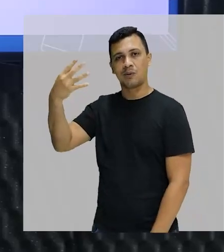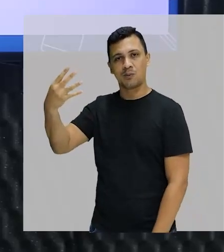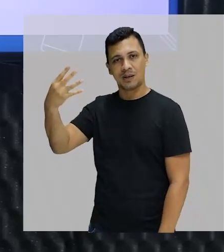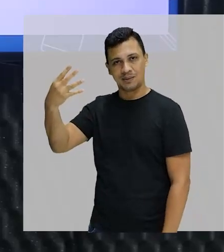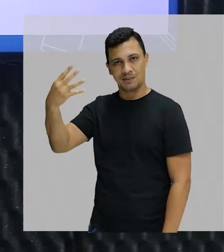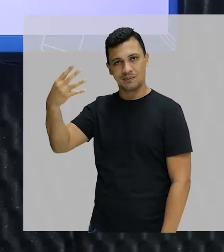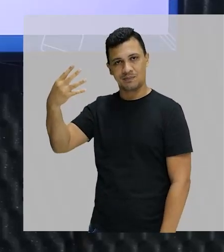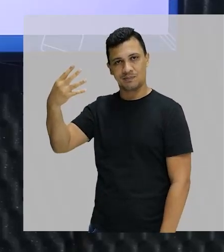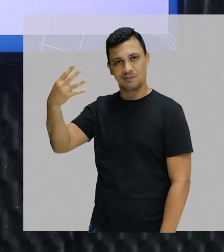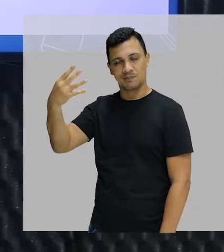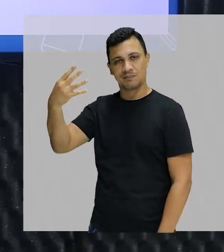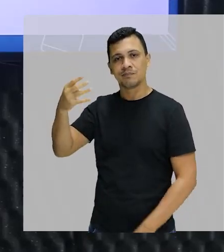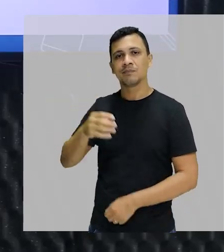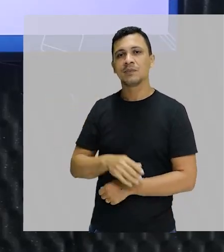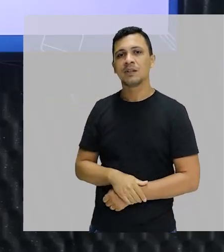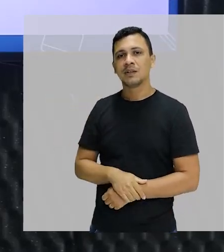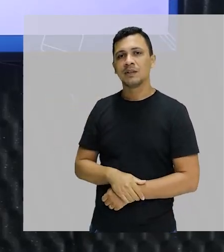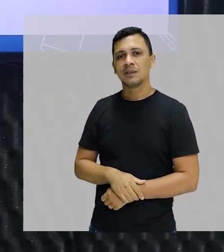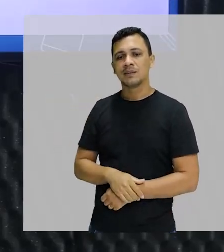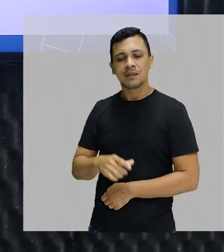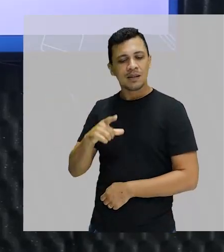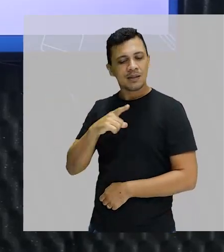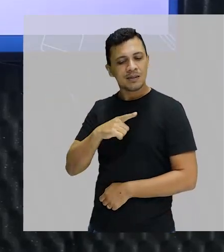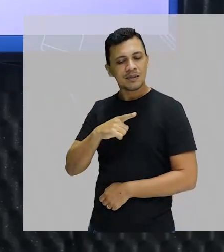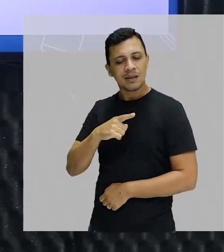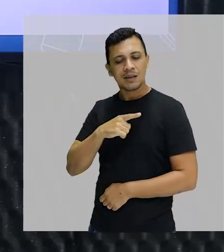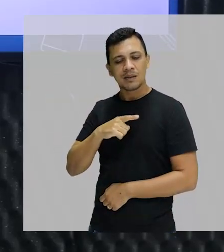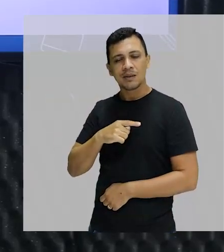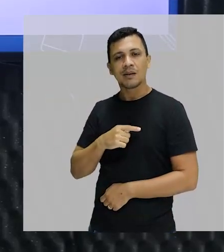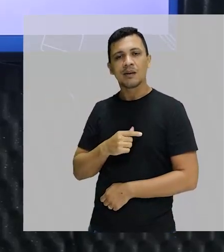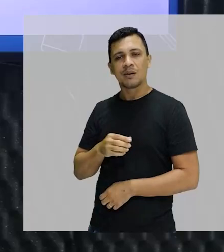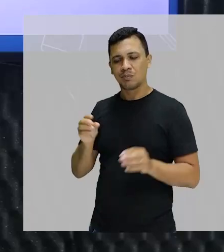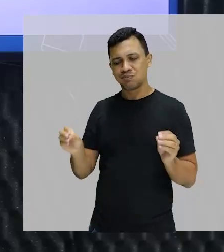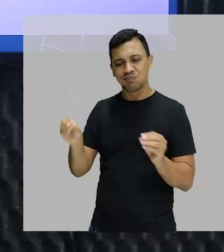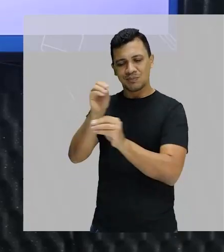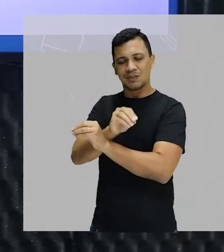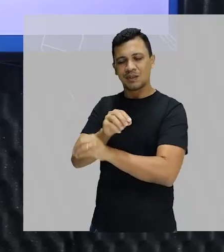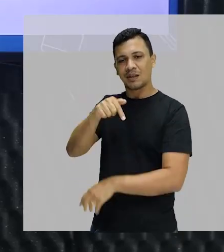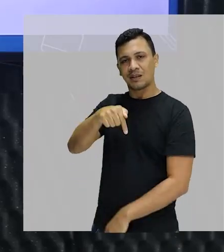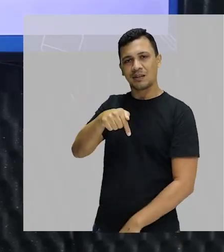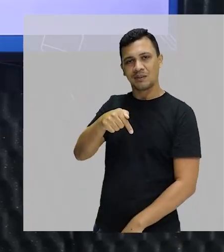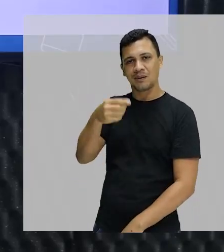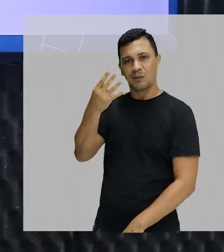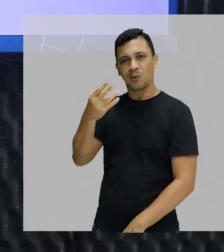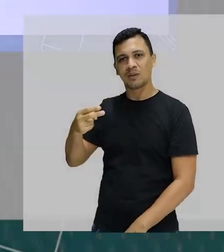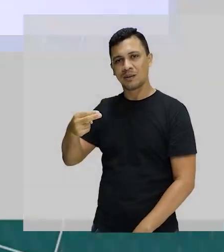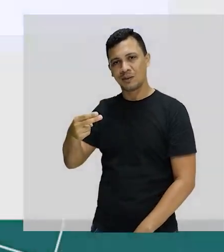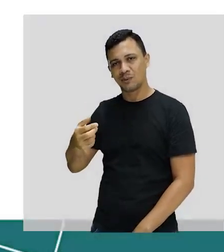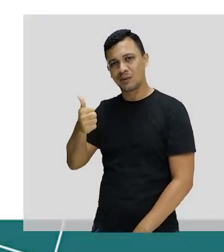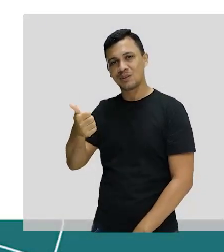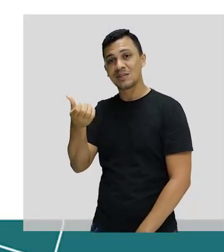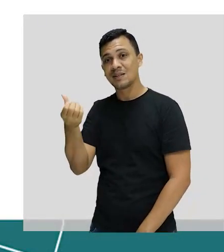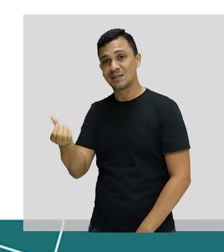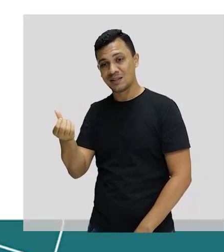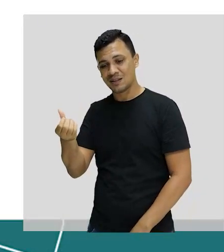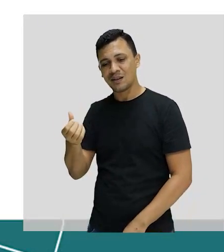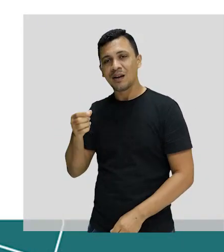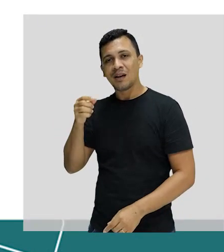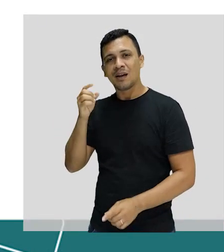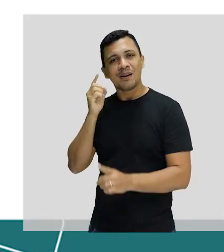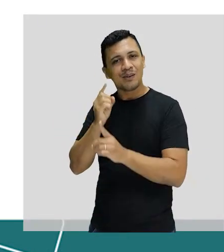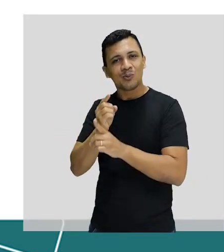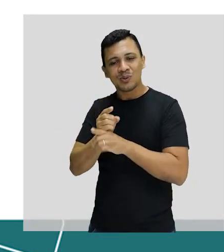à quarta. No caso, nós temos que Q elevado à quarta deu o próprio 16. E para descobrir o Q,